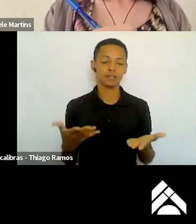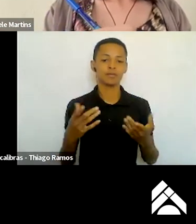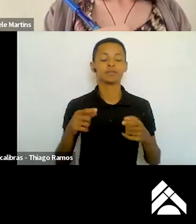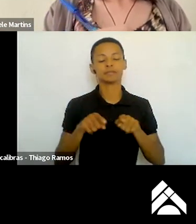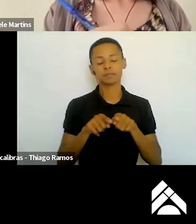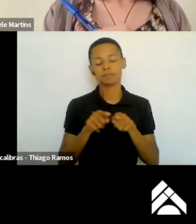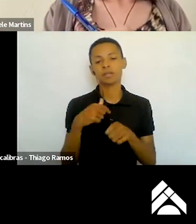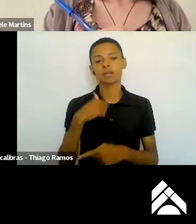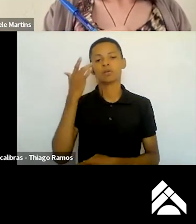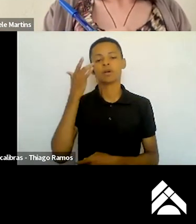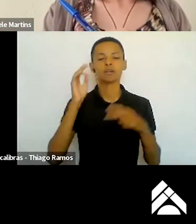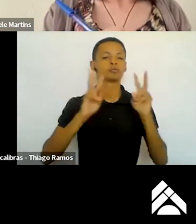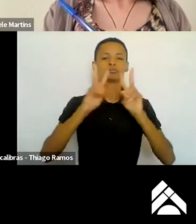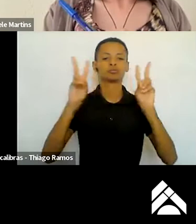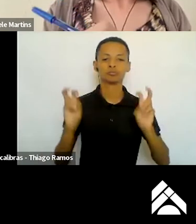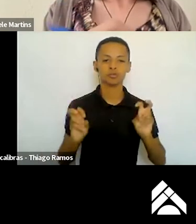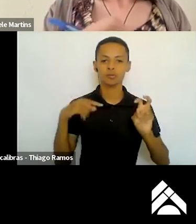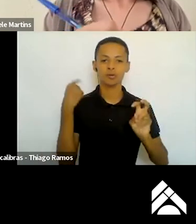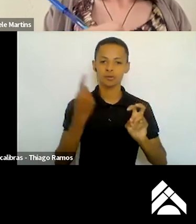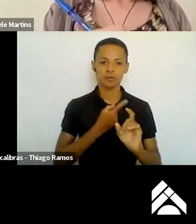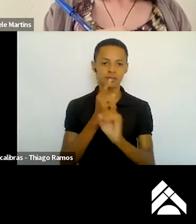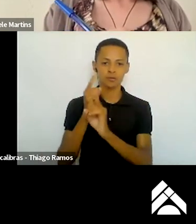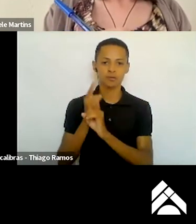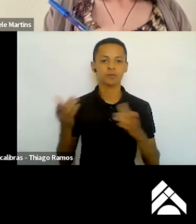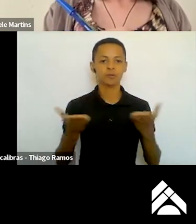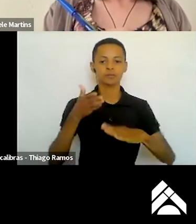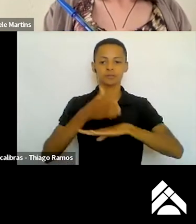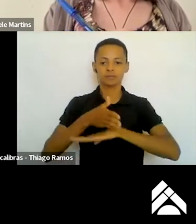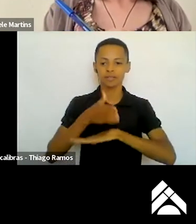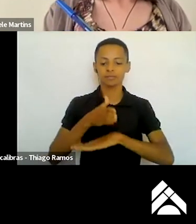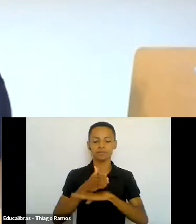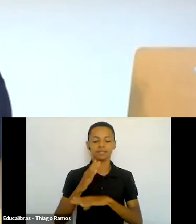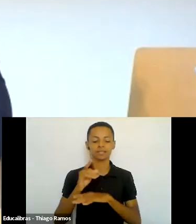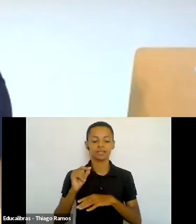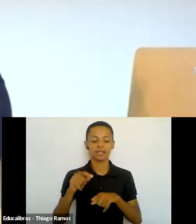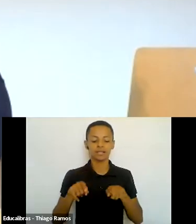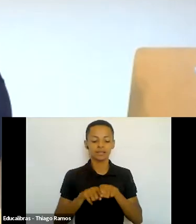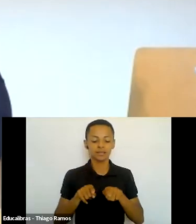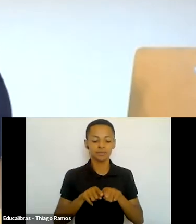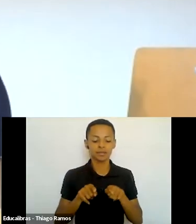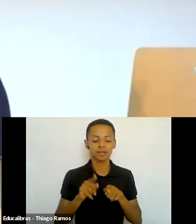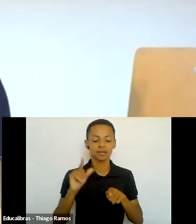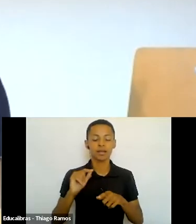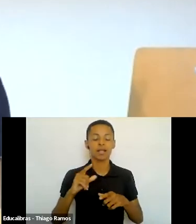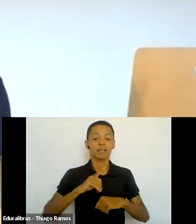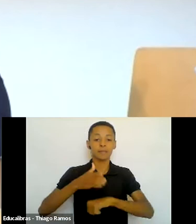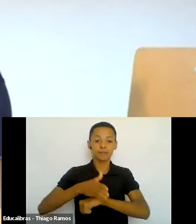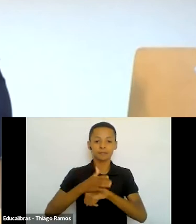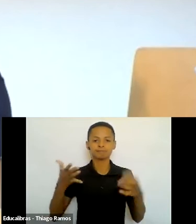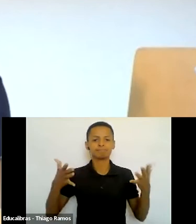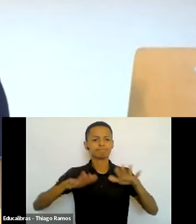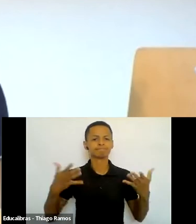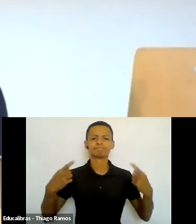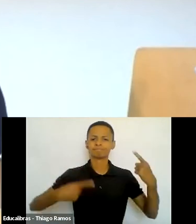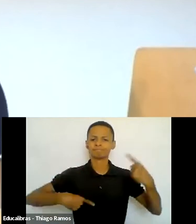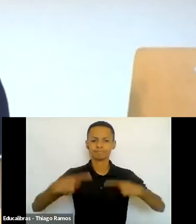o tema do nosso encontro hoje, de participação cidadã para a democracia inclusiva, é muito atual hoje no